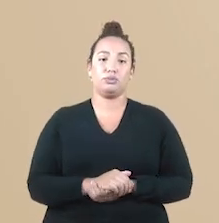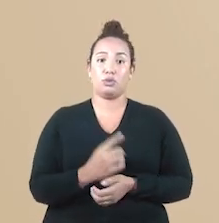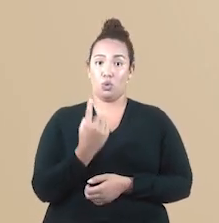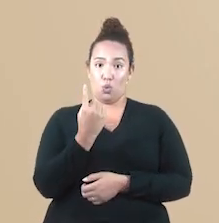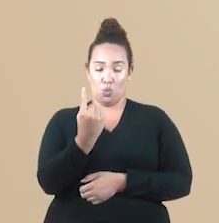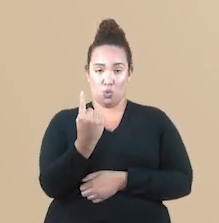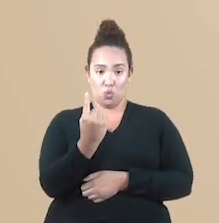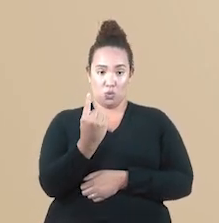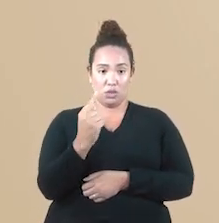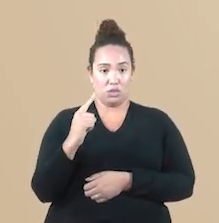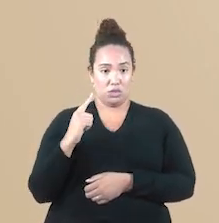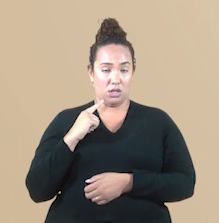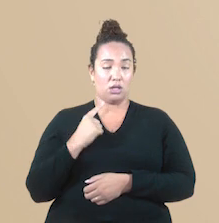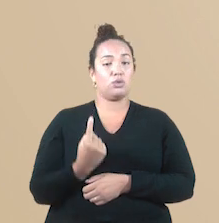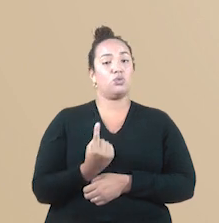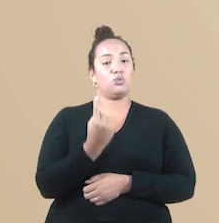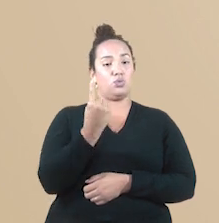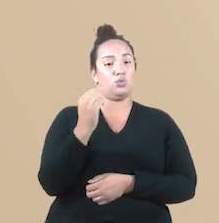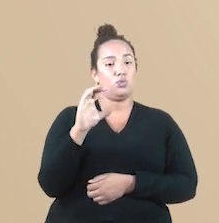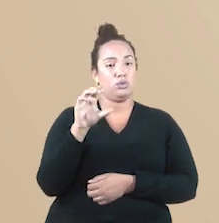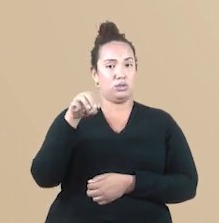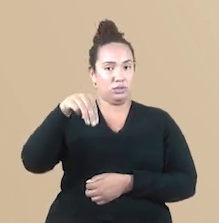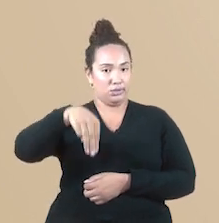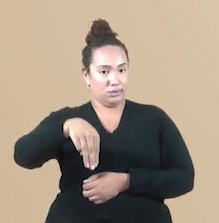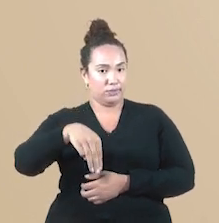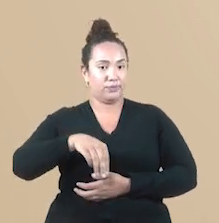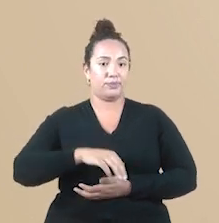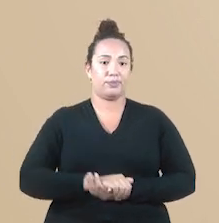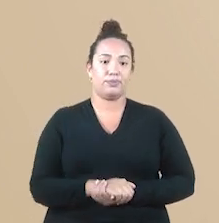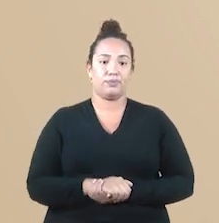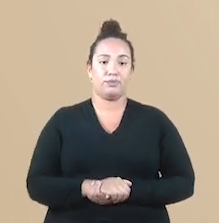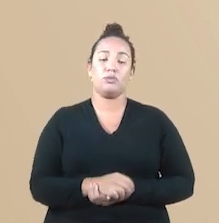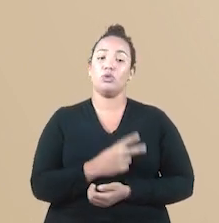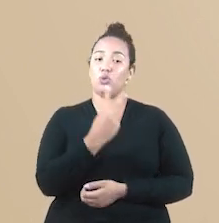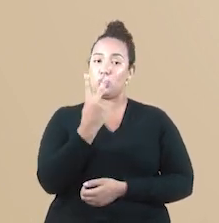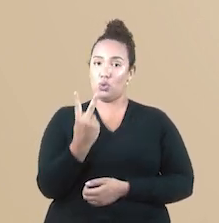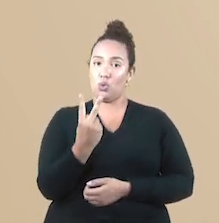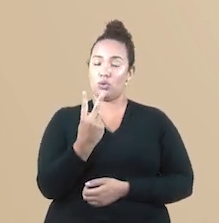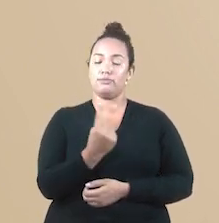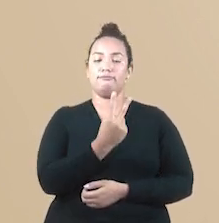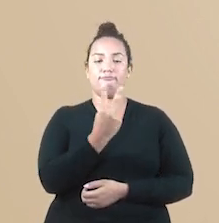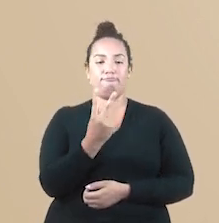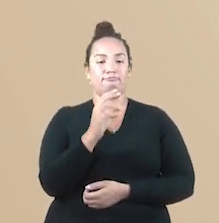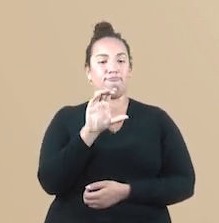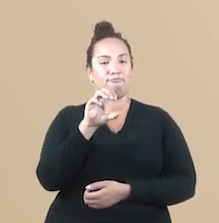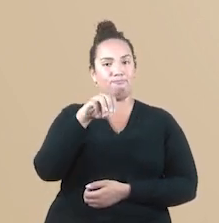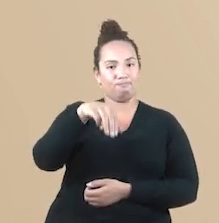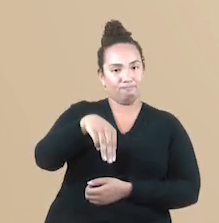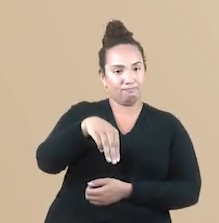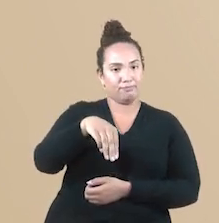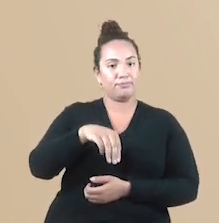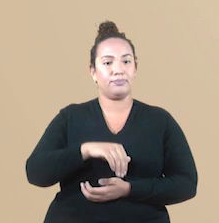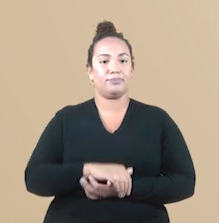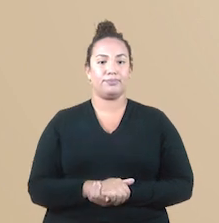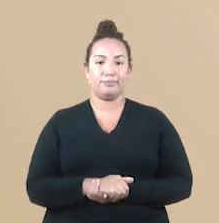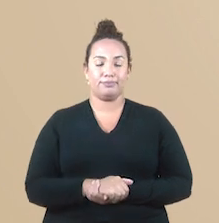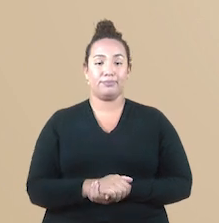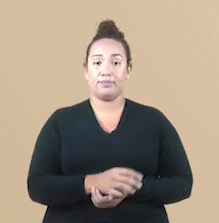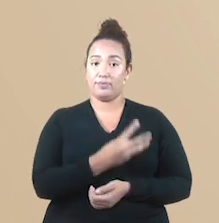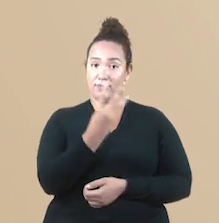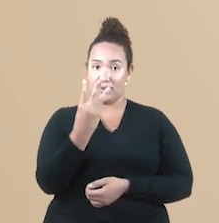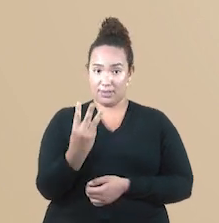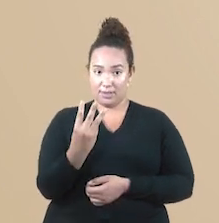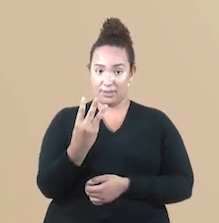ponto 1, temos 1 centímetro. No ponto 2, temos 2 centímetros. No